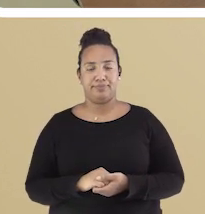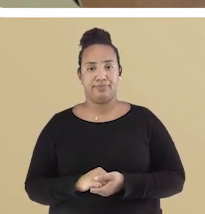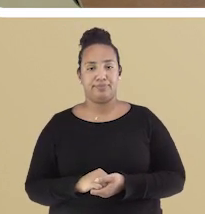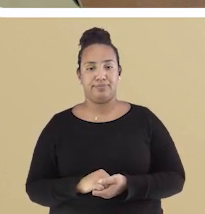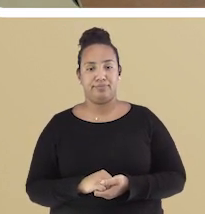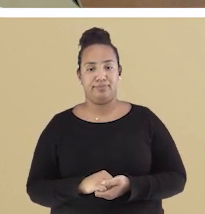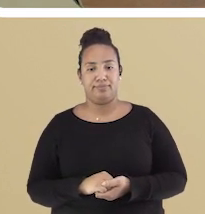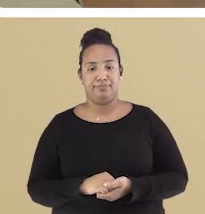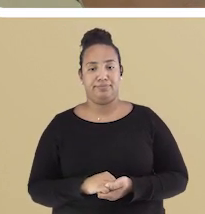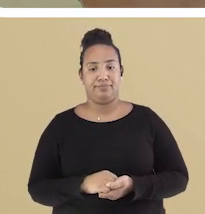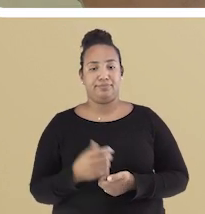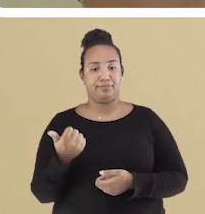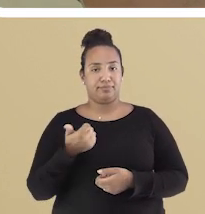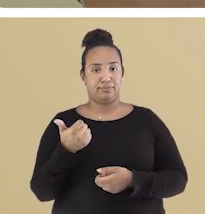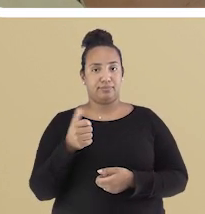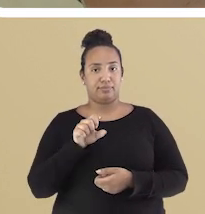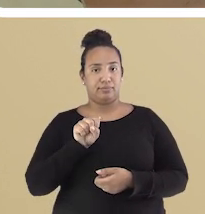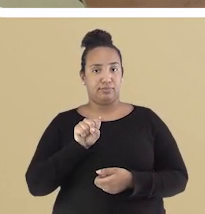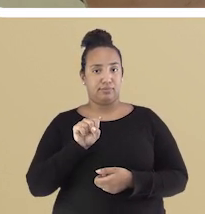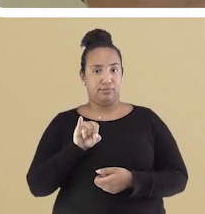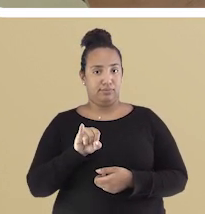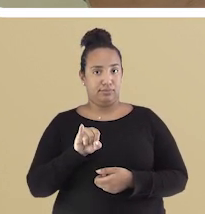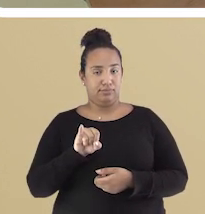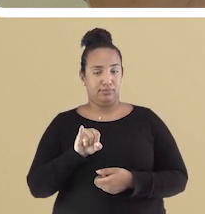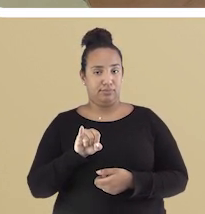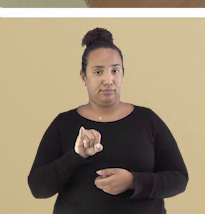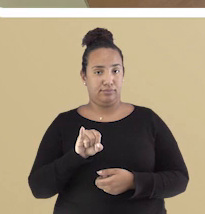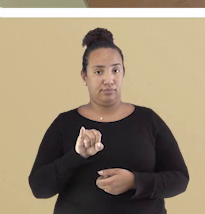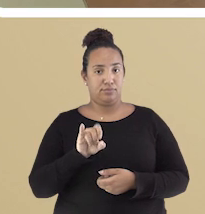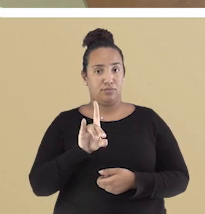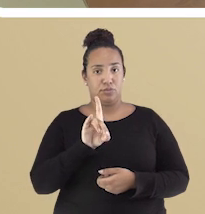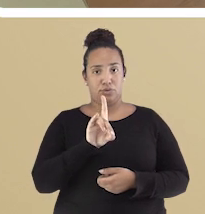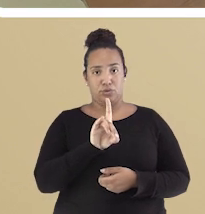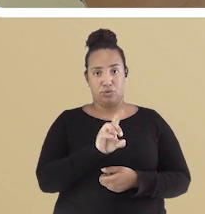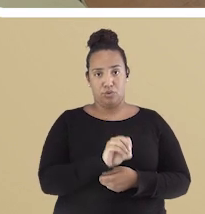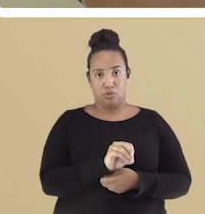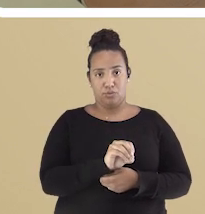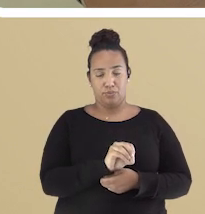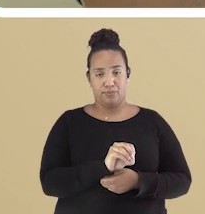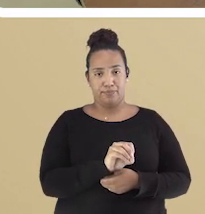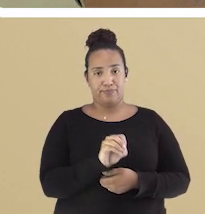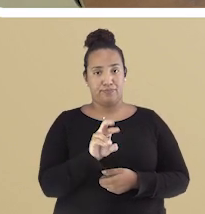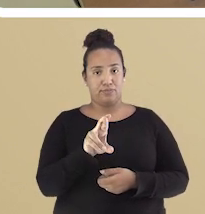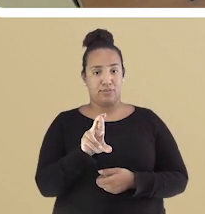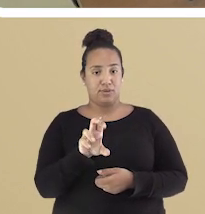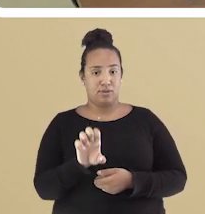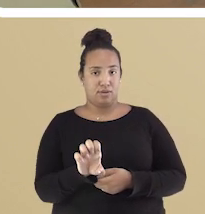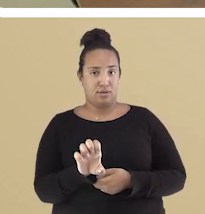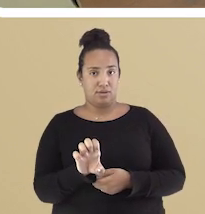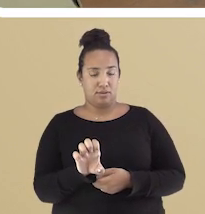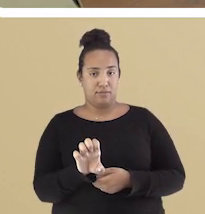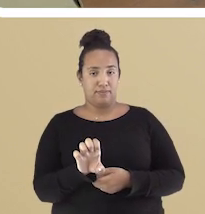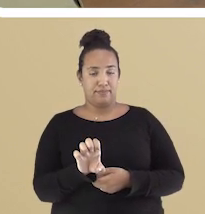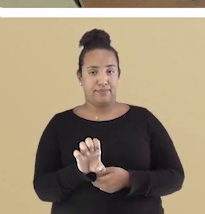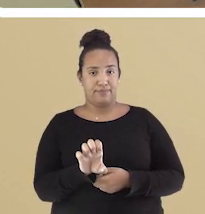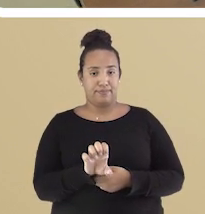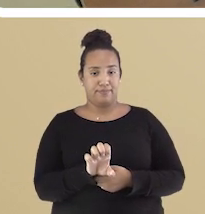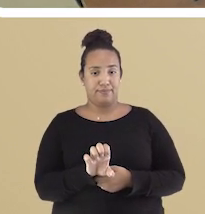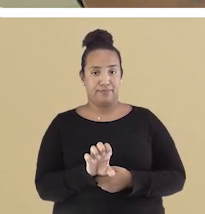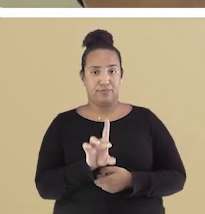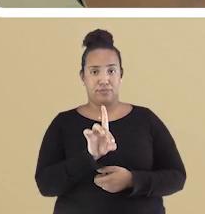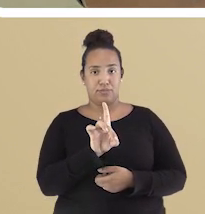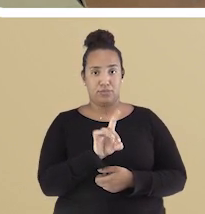notas Primeiro vou tocar o si depois eu vou tocar o dó o